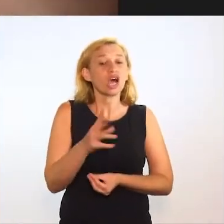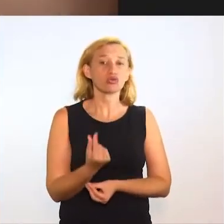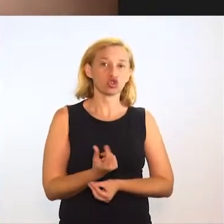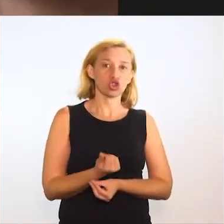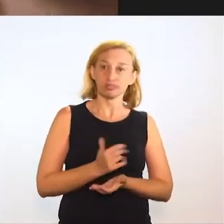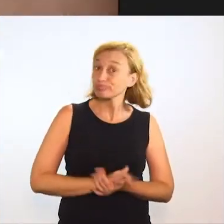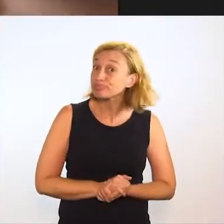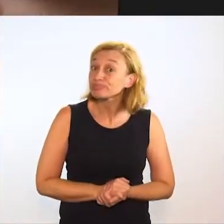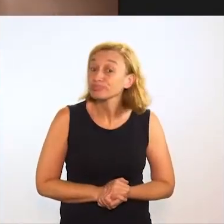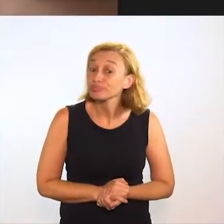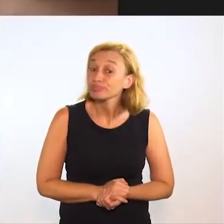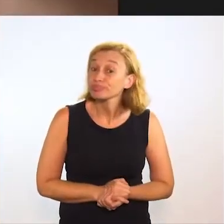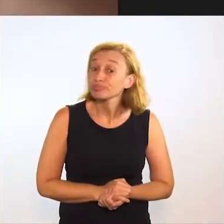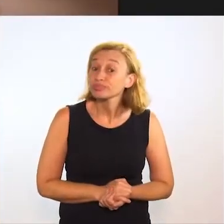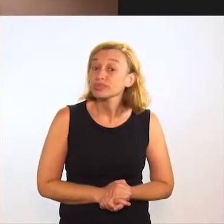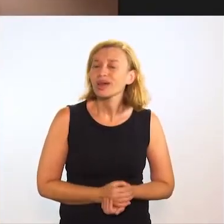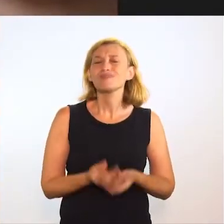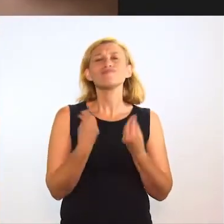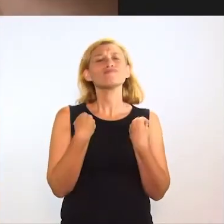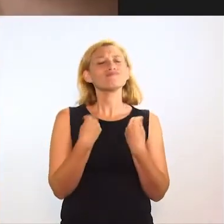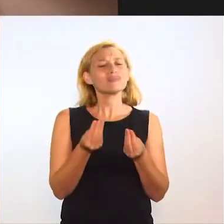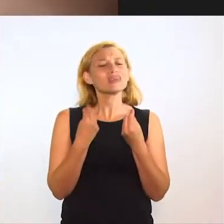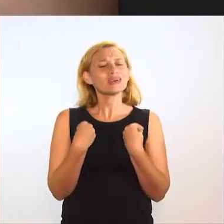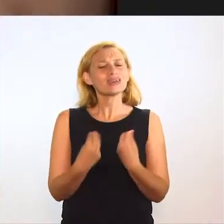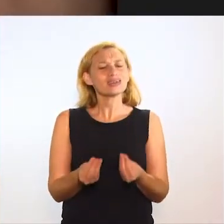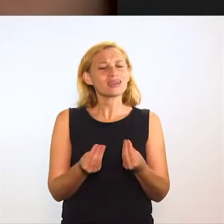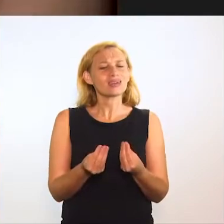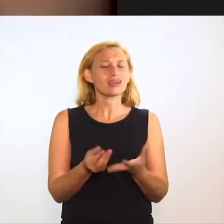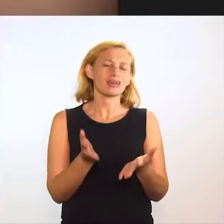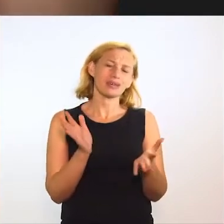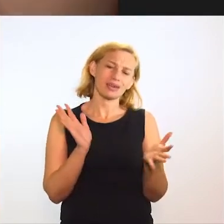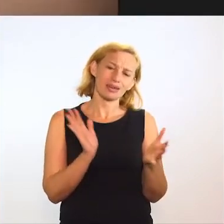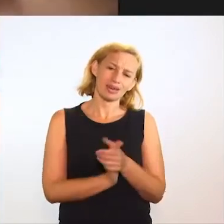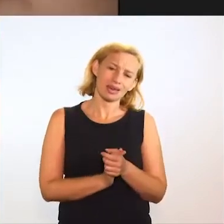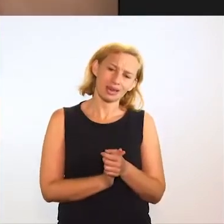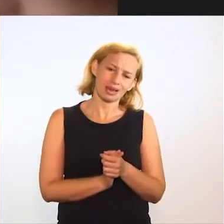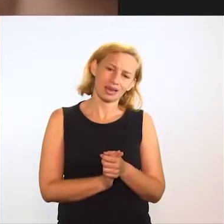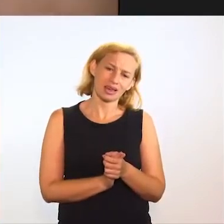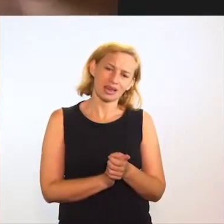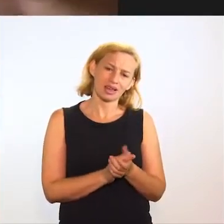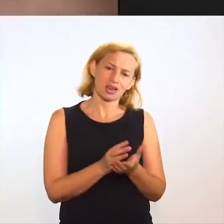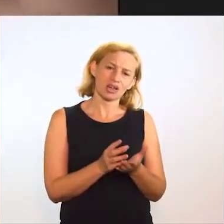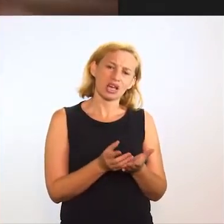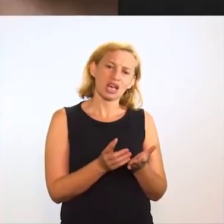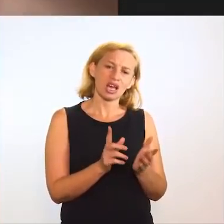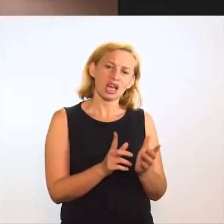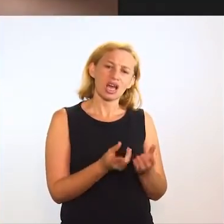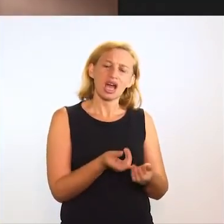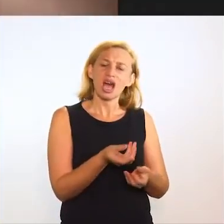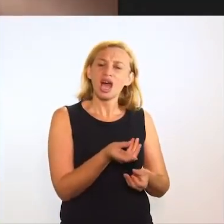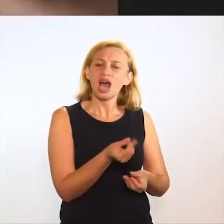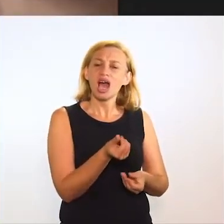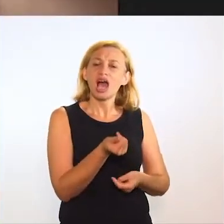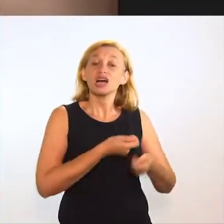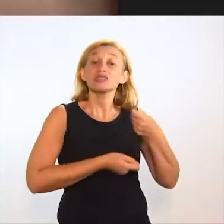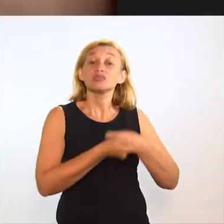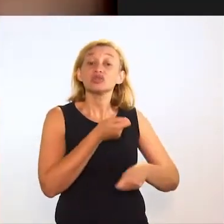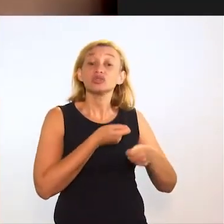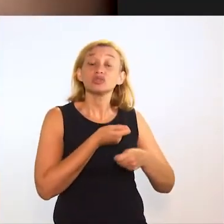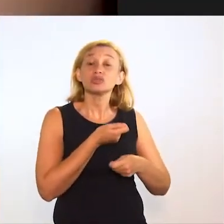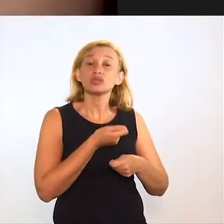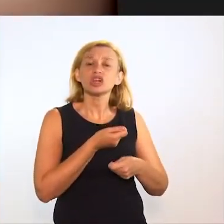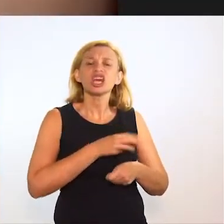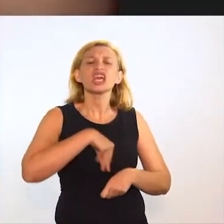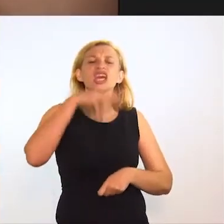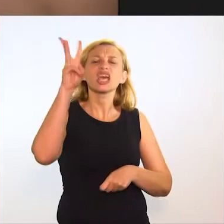que a gente vai usar esse dinheiro, né? Para quem a gente vai direcionar esse dinheiro, né? Quem